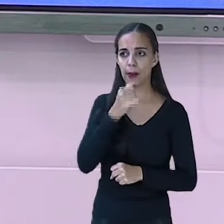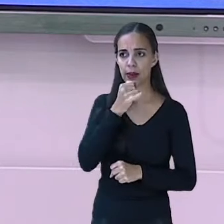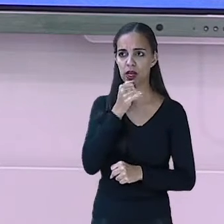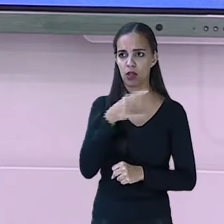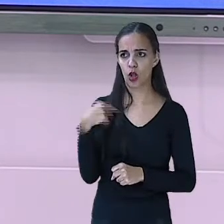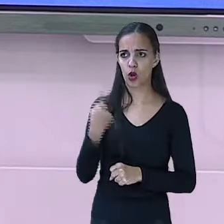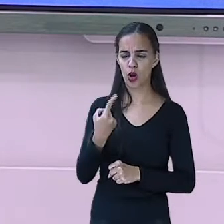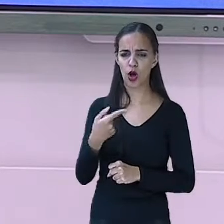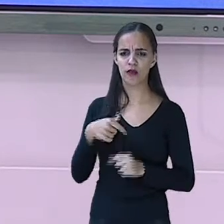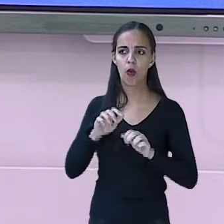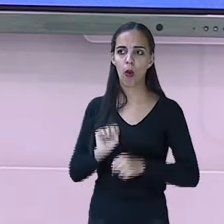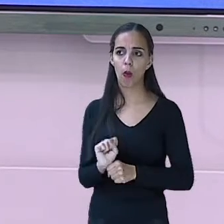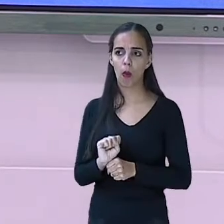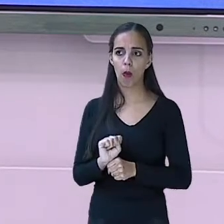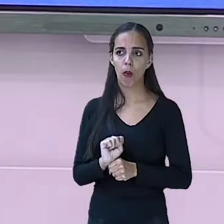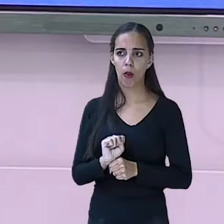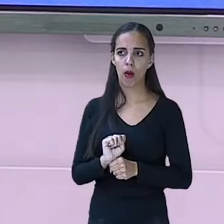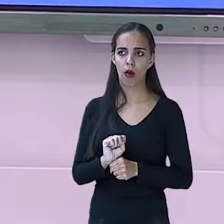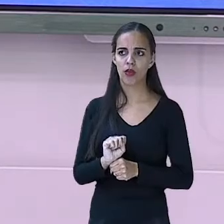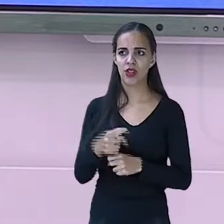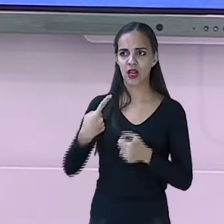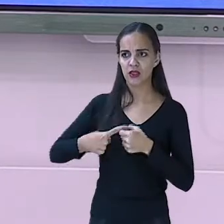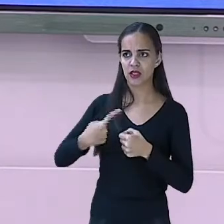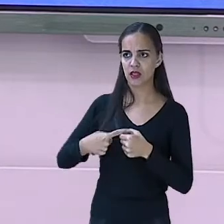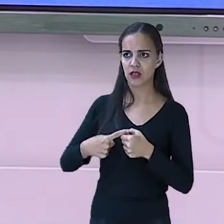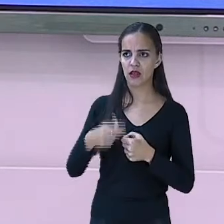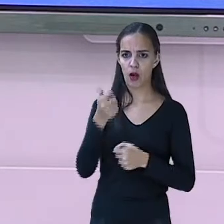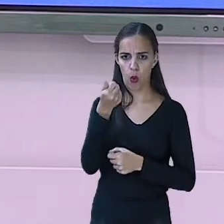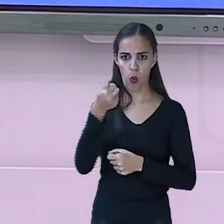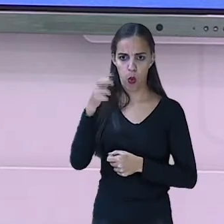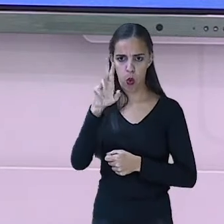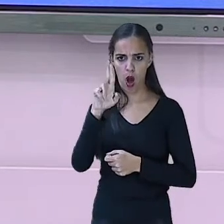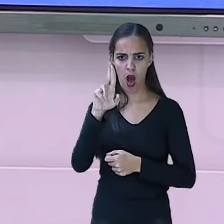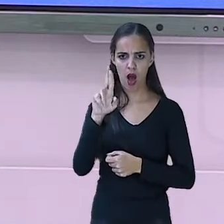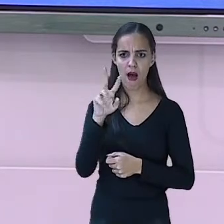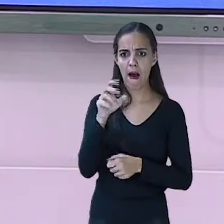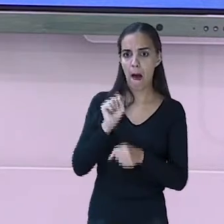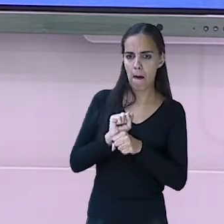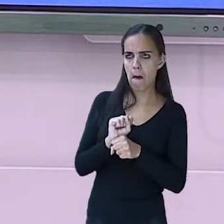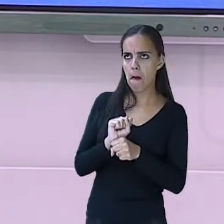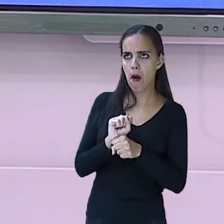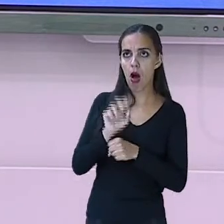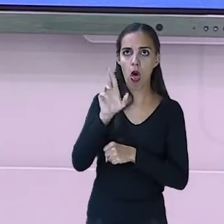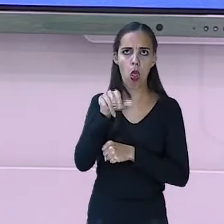mesmo local, em uma mesma cidade. O ar ele movimenta.